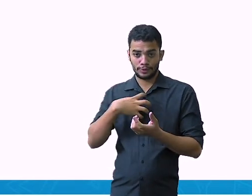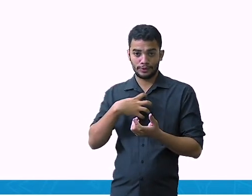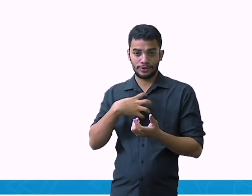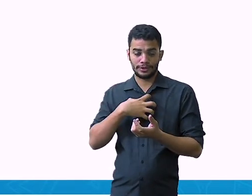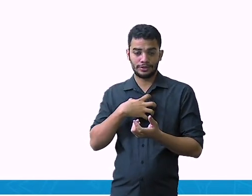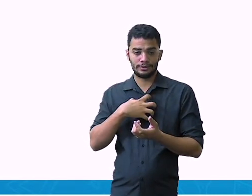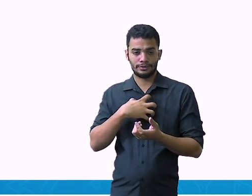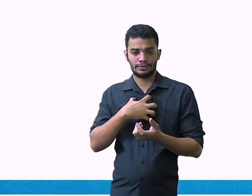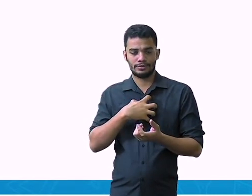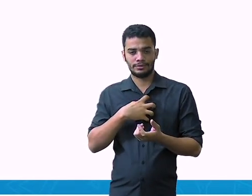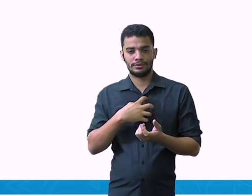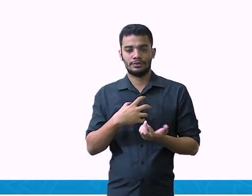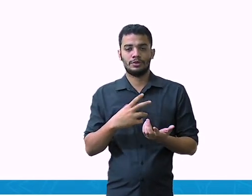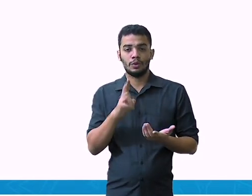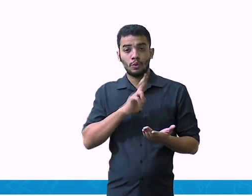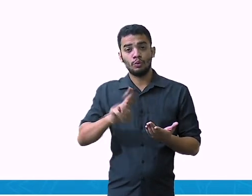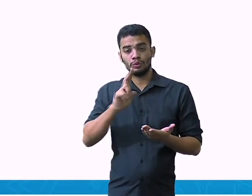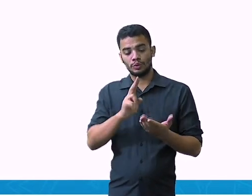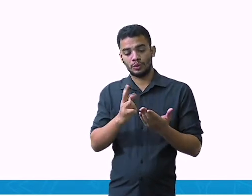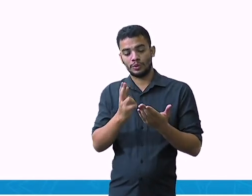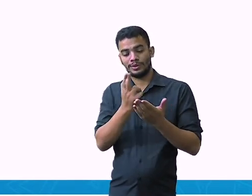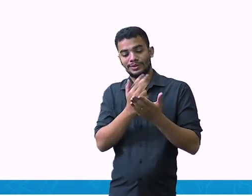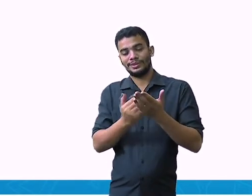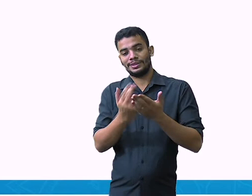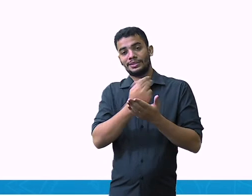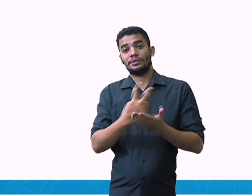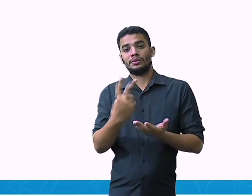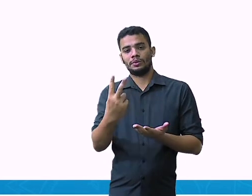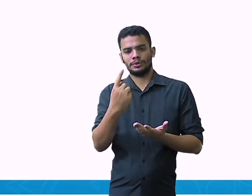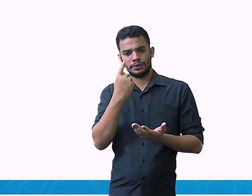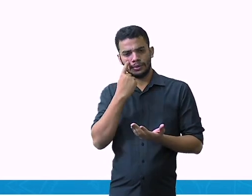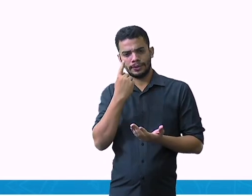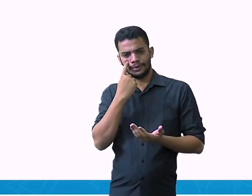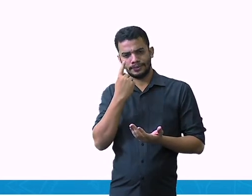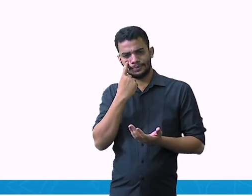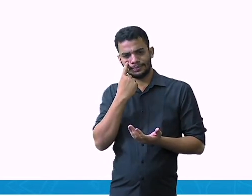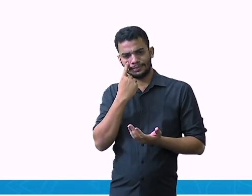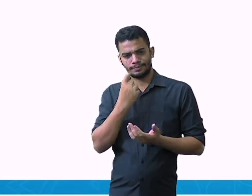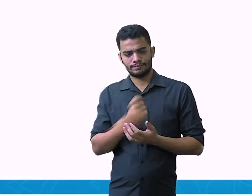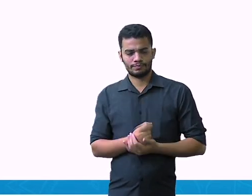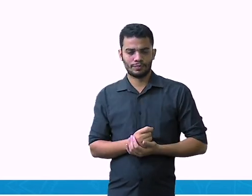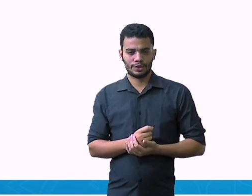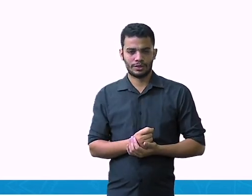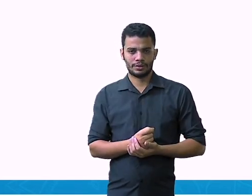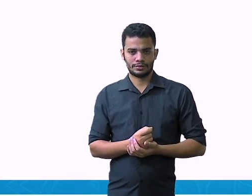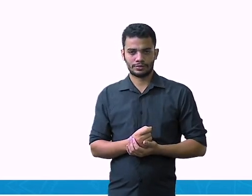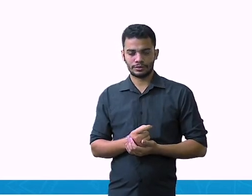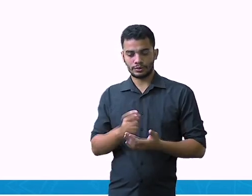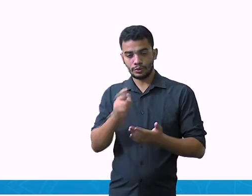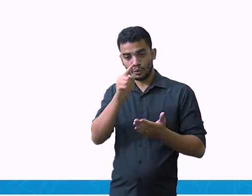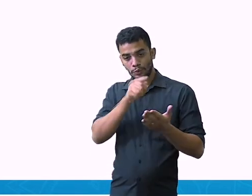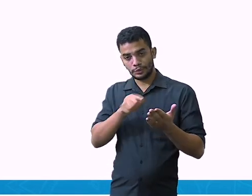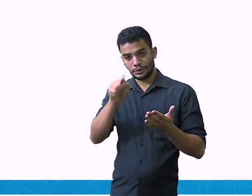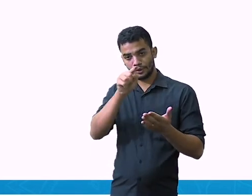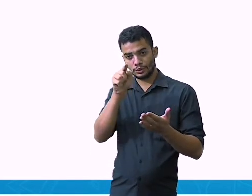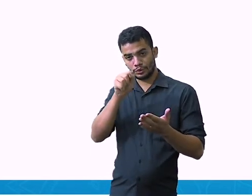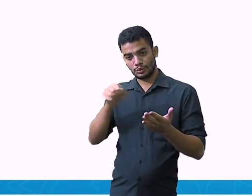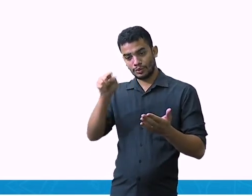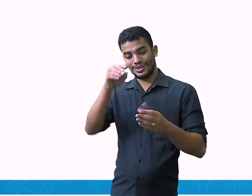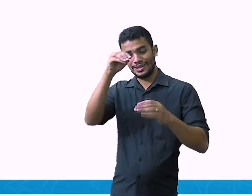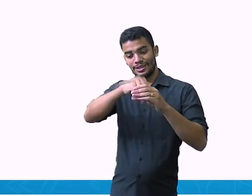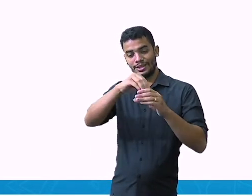de 2 figuras. Cada figura aqui tem quantas partes? Tem 4 partes. Então, significa que o